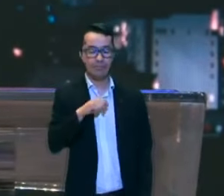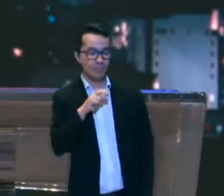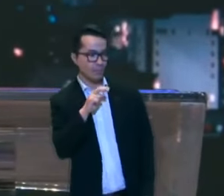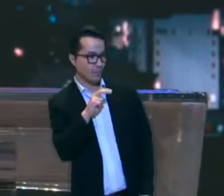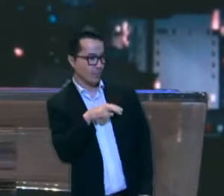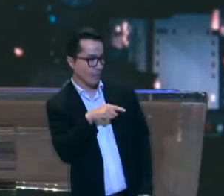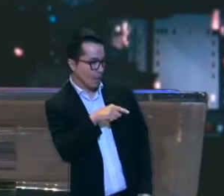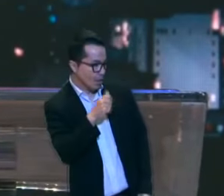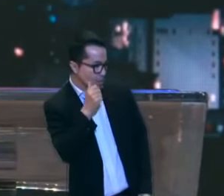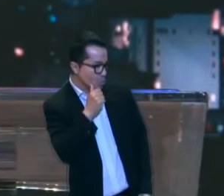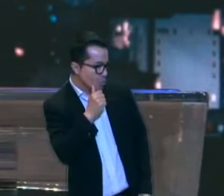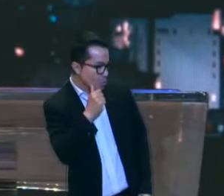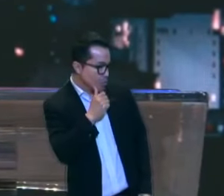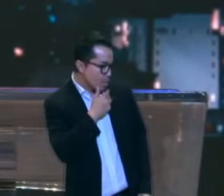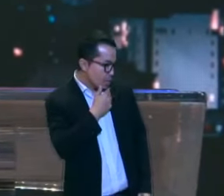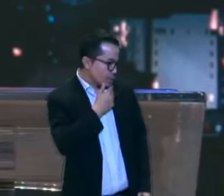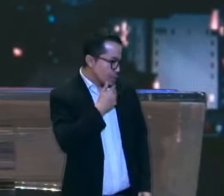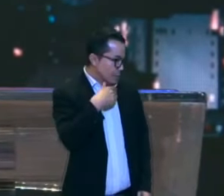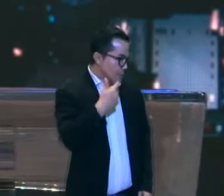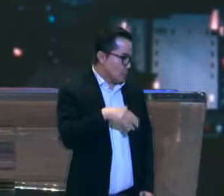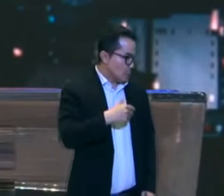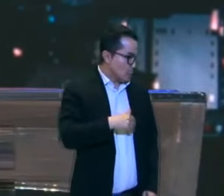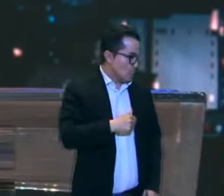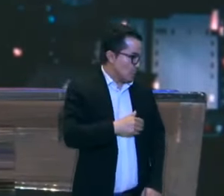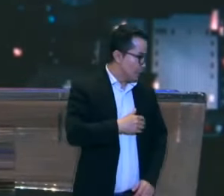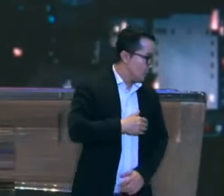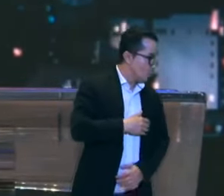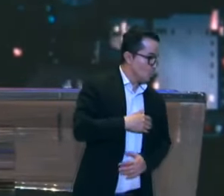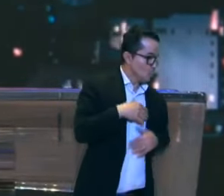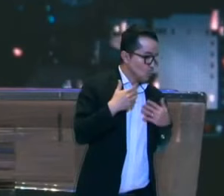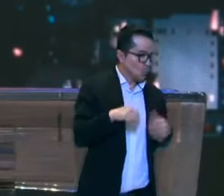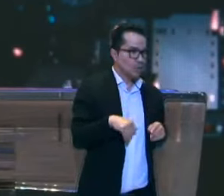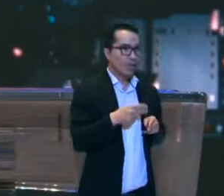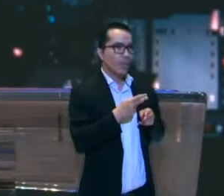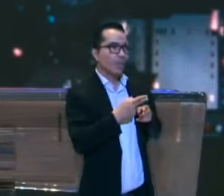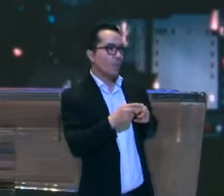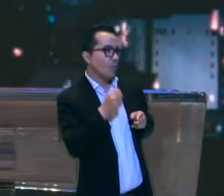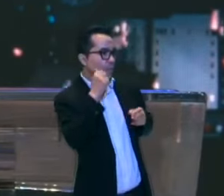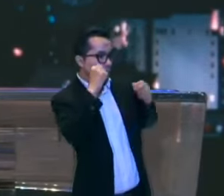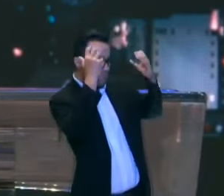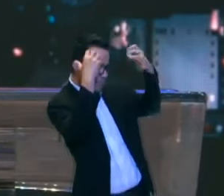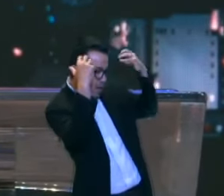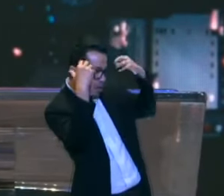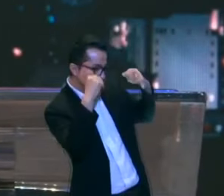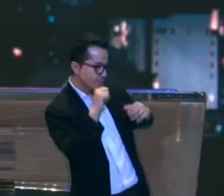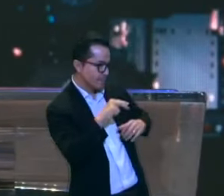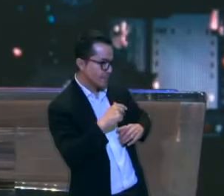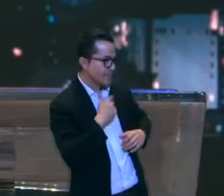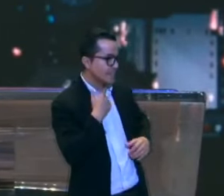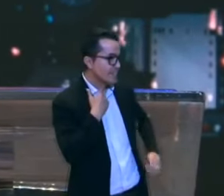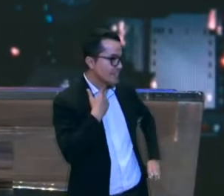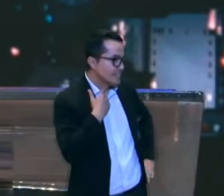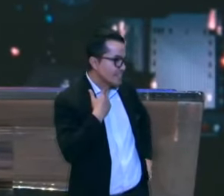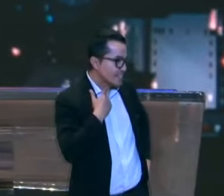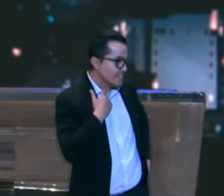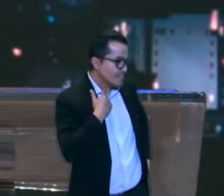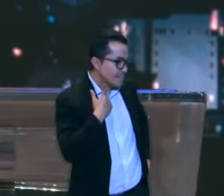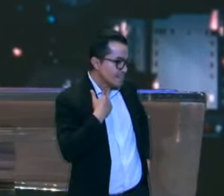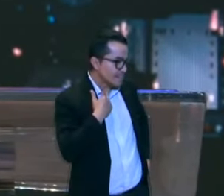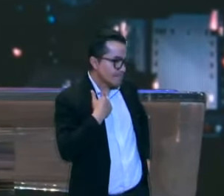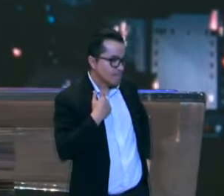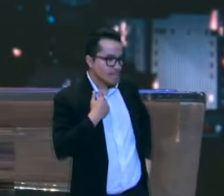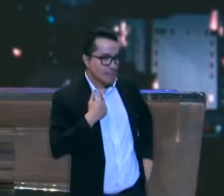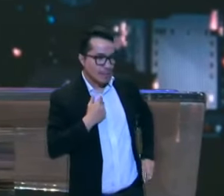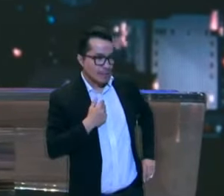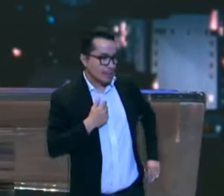ele é tomado por uma cobiça, o desejo do que ele vê dos olhos. E aquela ideia é alimentada